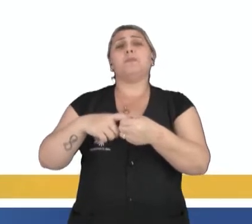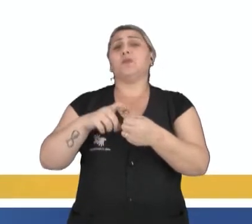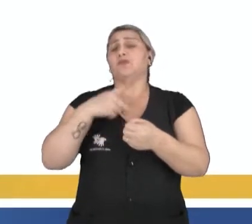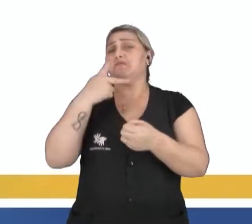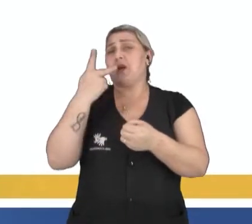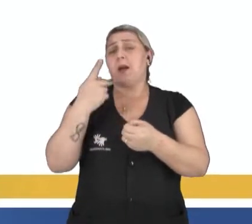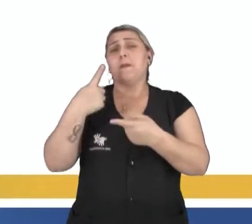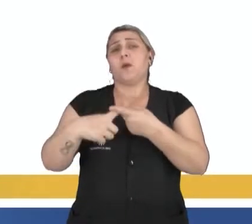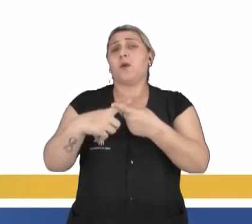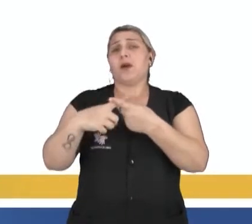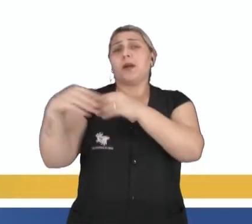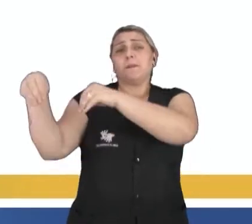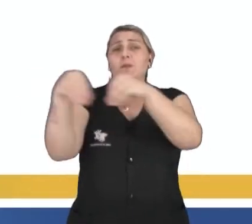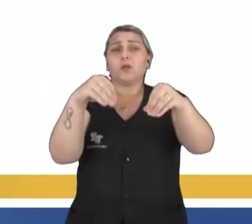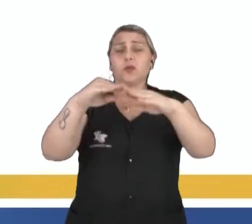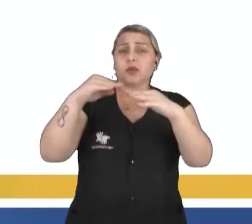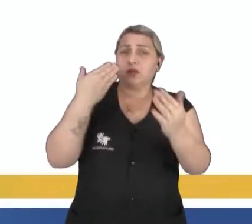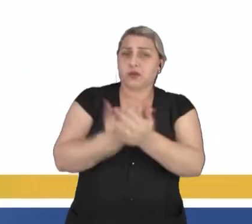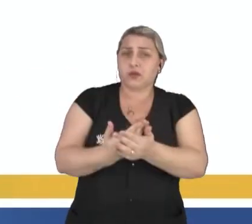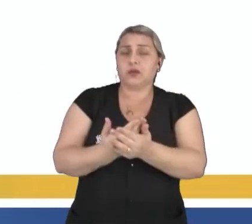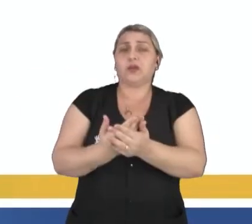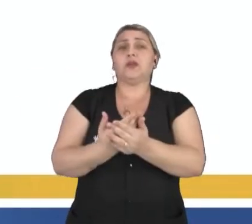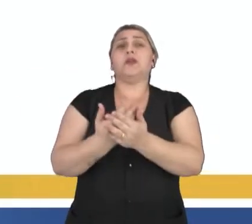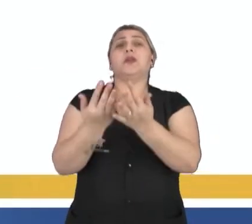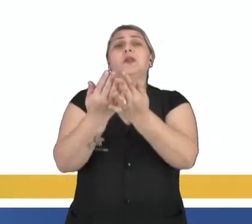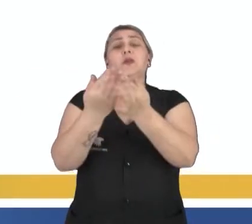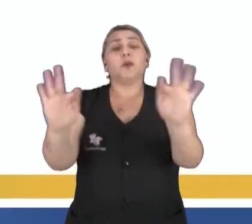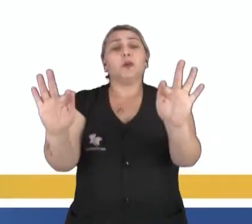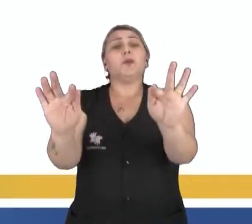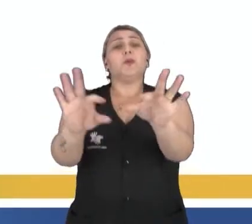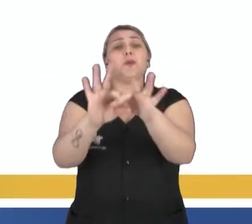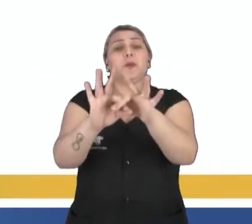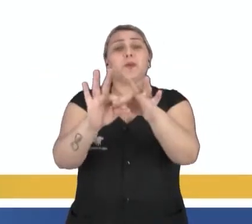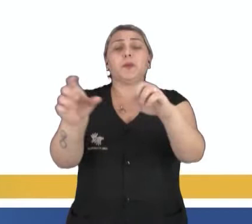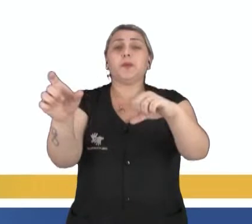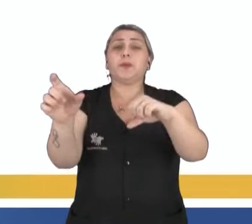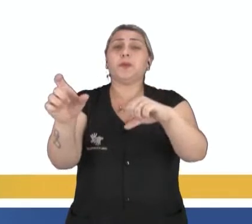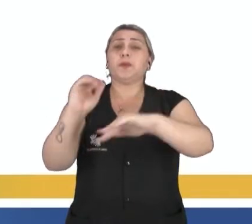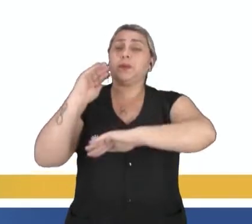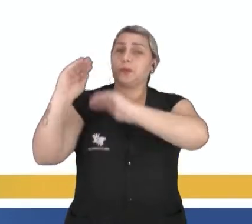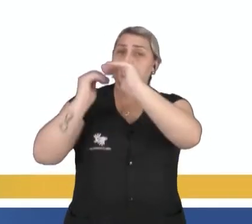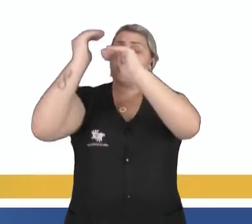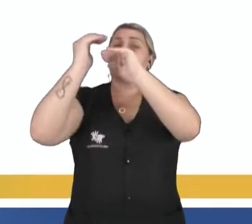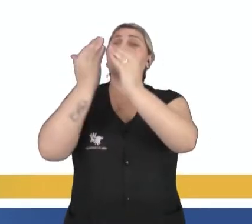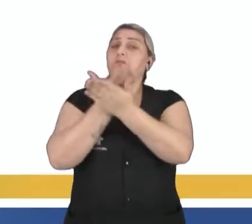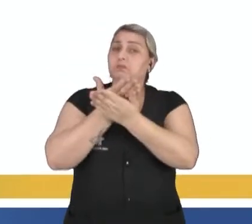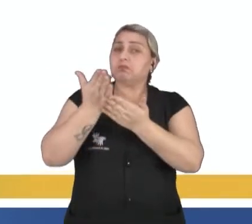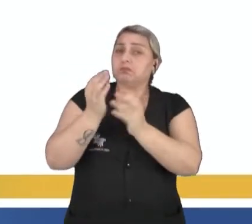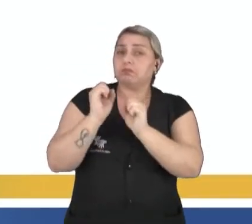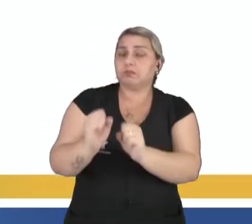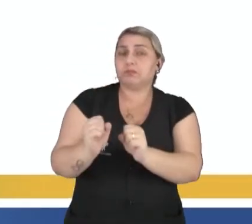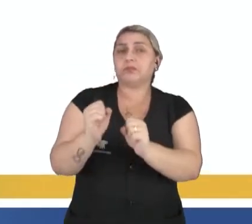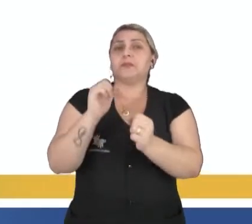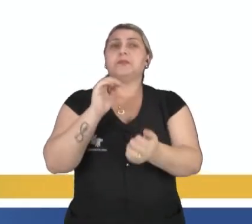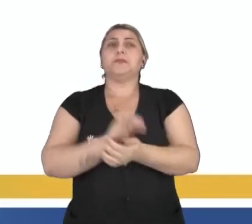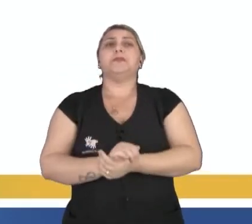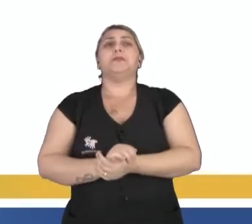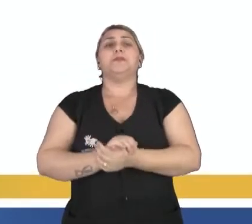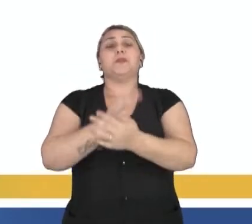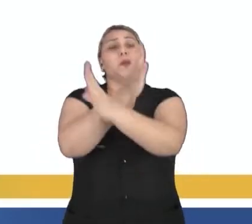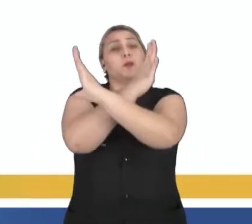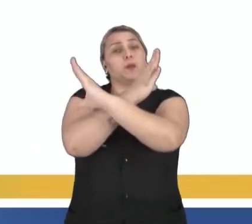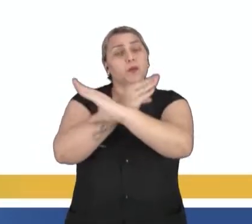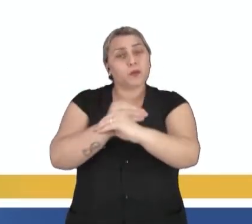escola. Então, as orações subordinadas substantivas desenvolvidas podem ser iniciadas por